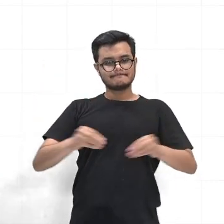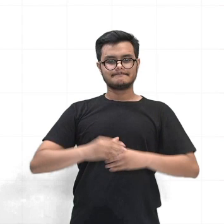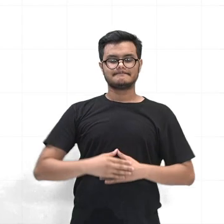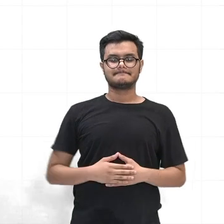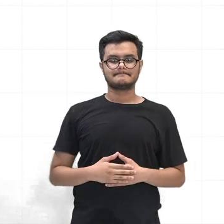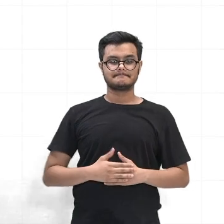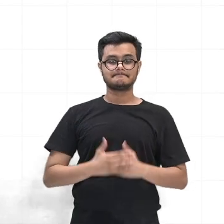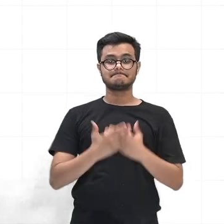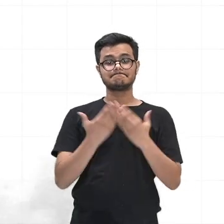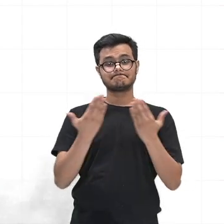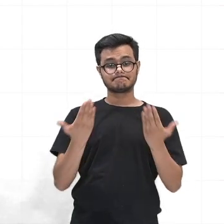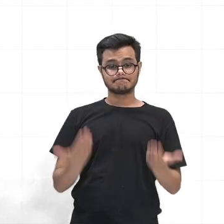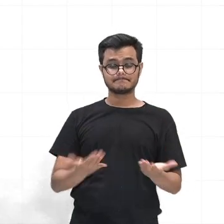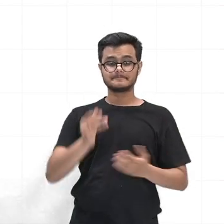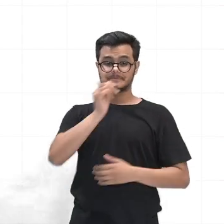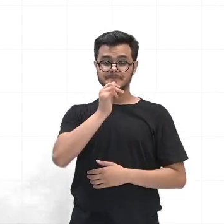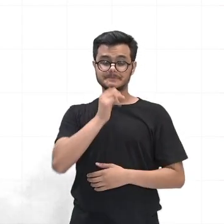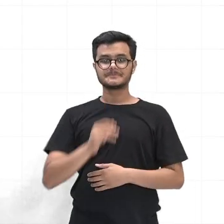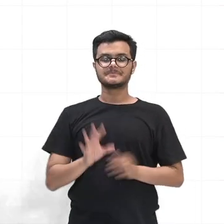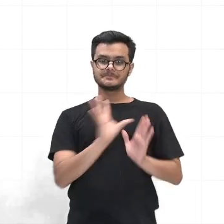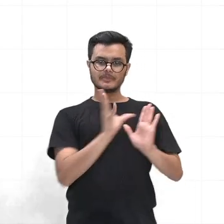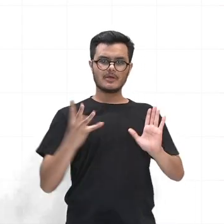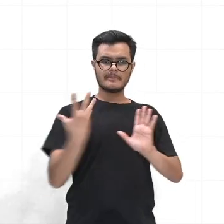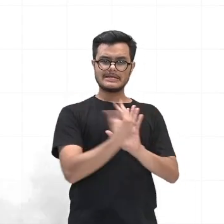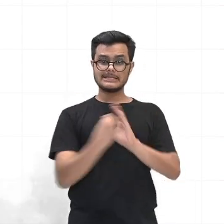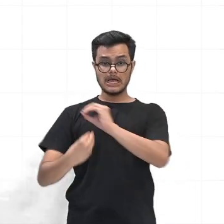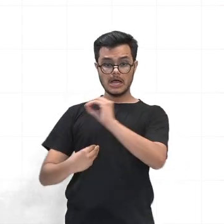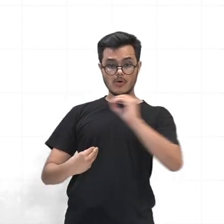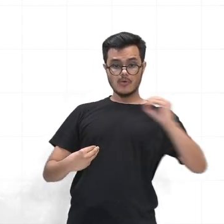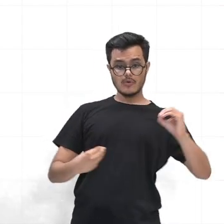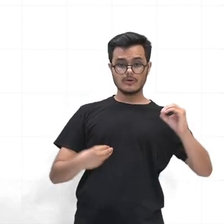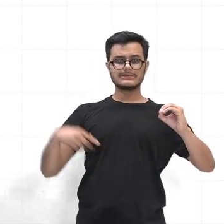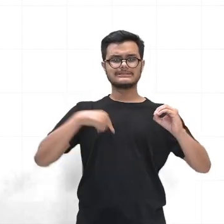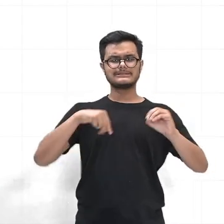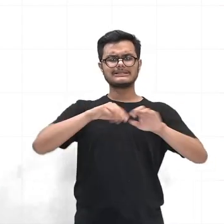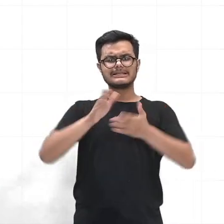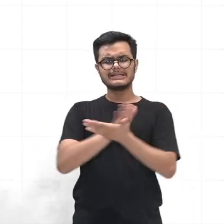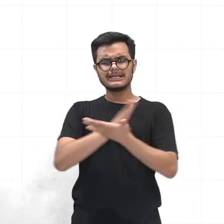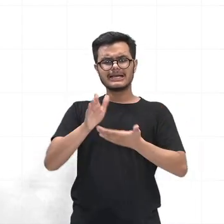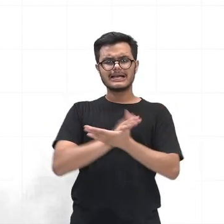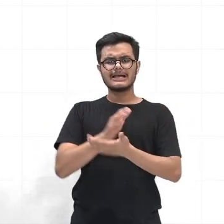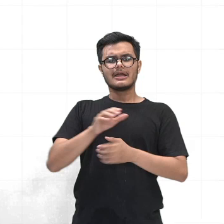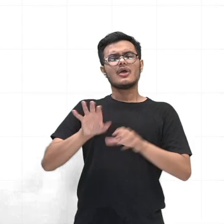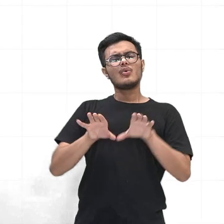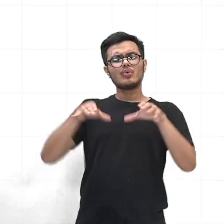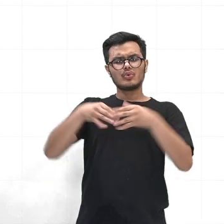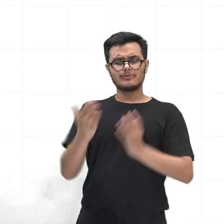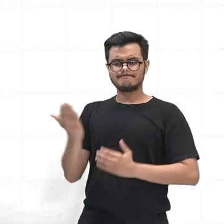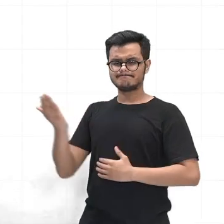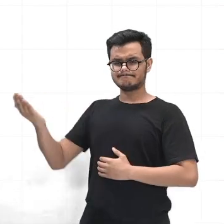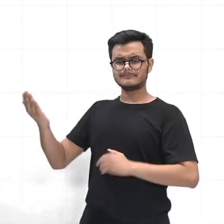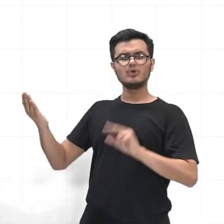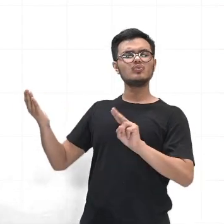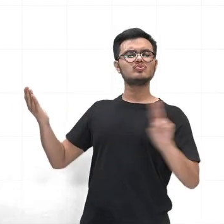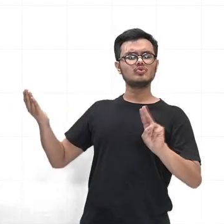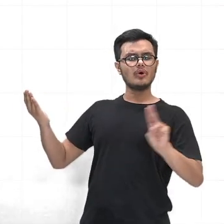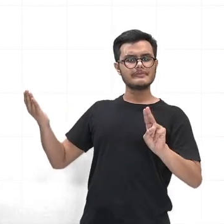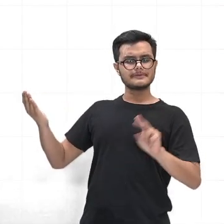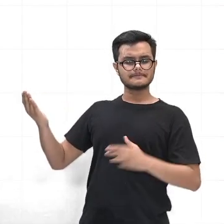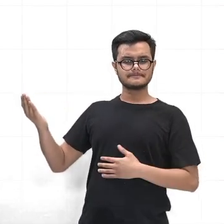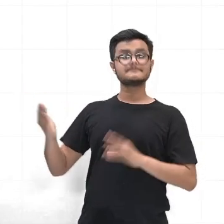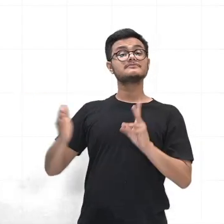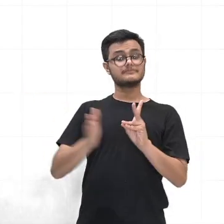vamos ver aqui na Amazônia Oriental, sofrendo aí com esse impacto, os Mundurucum, os Caiapós e